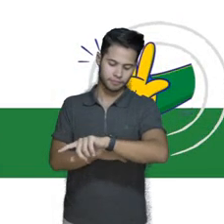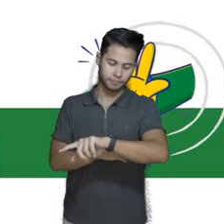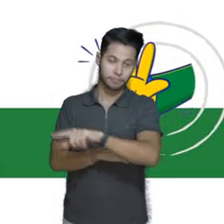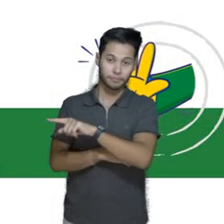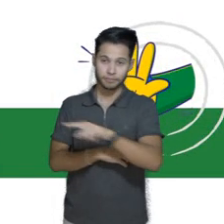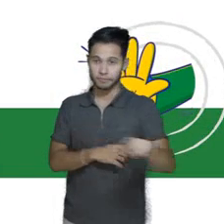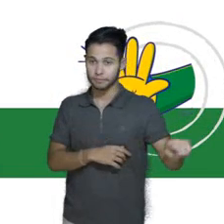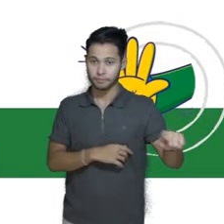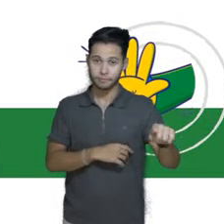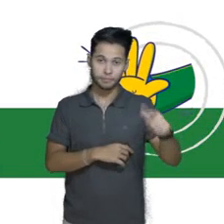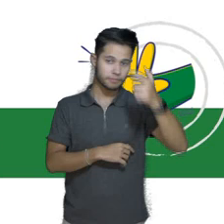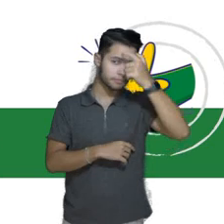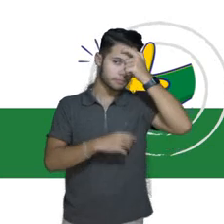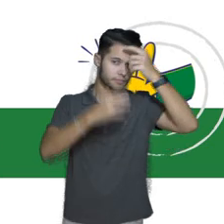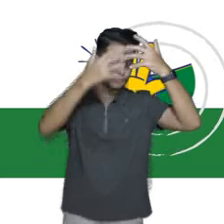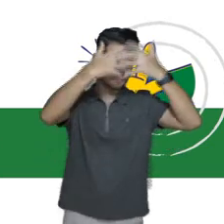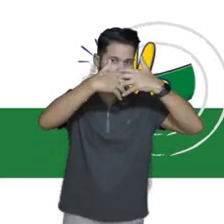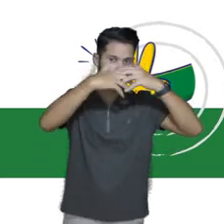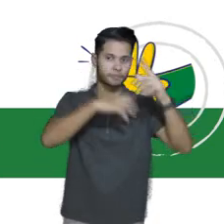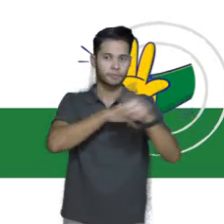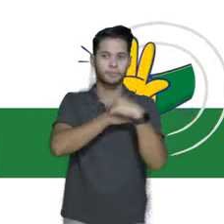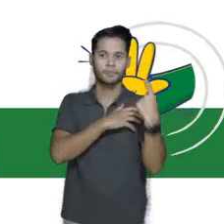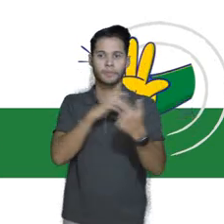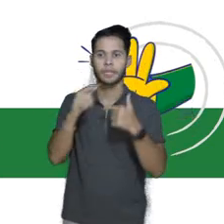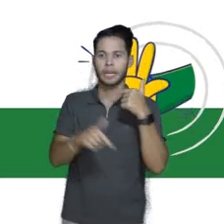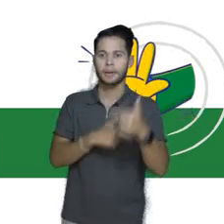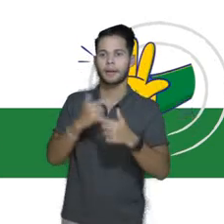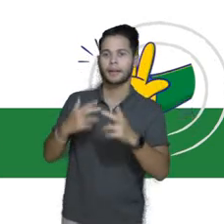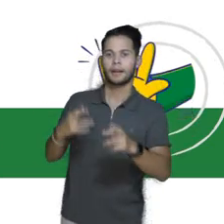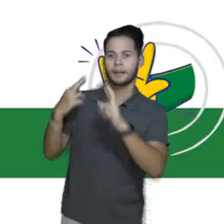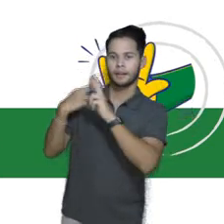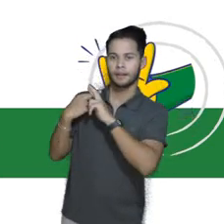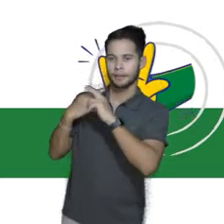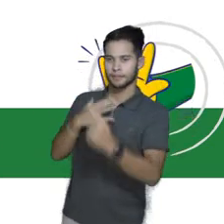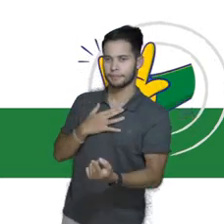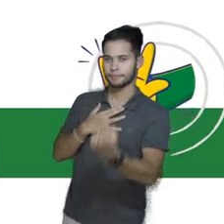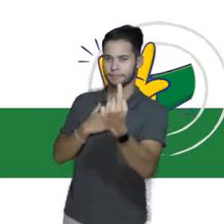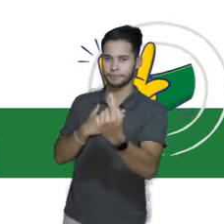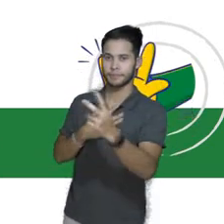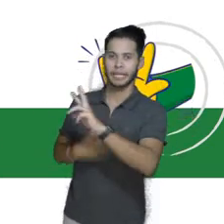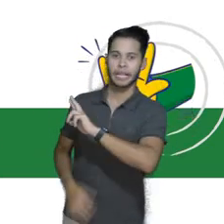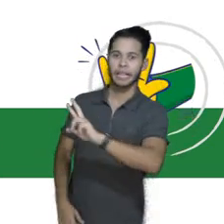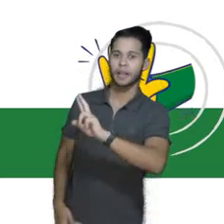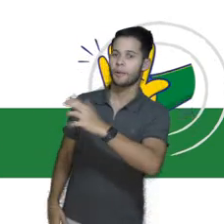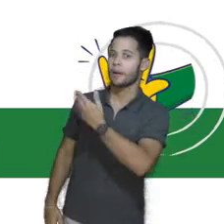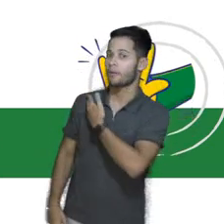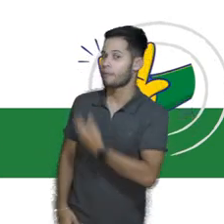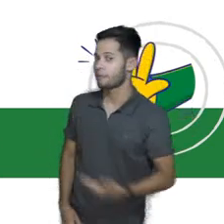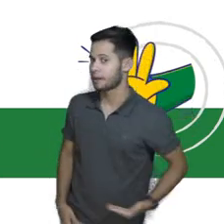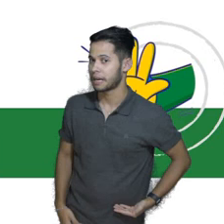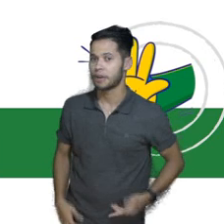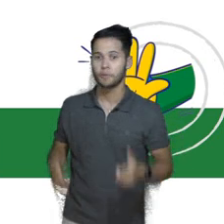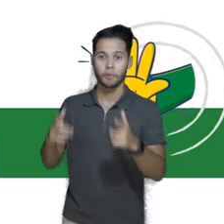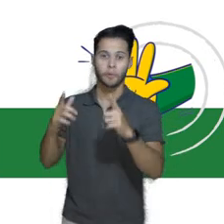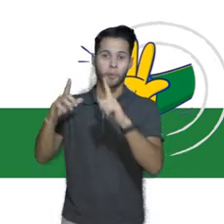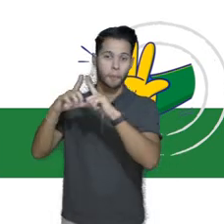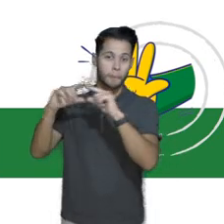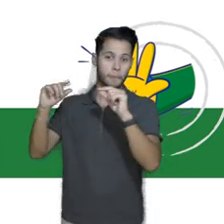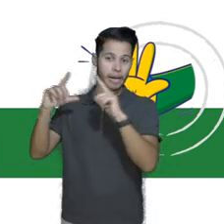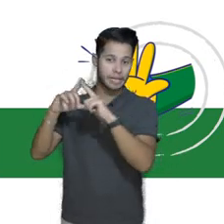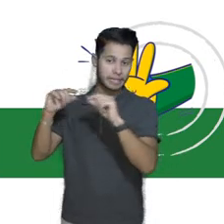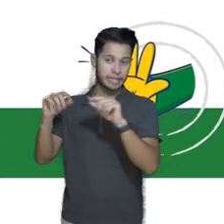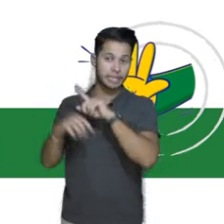responsabilidade individual o que está ao nosso alcance daí não é o governo não é lá em Brasília não é lá nos Estados Unidos